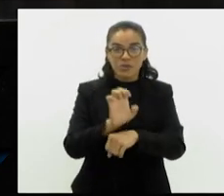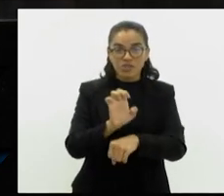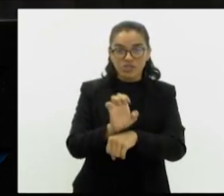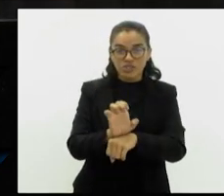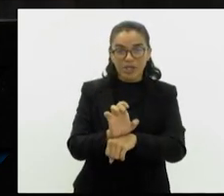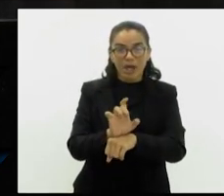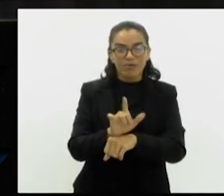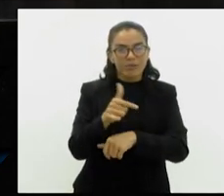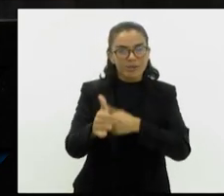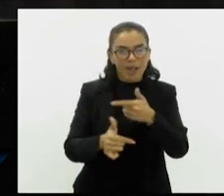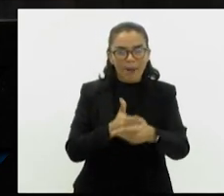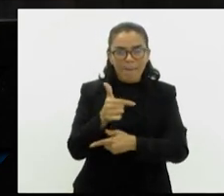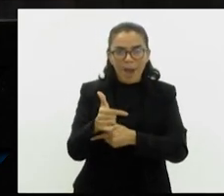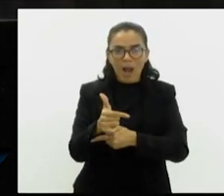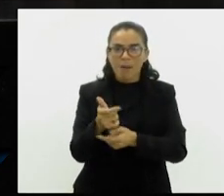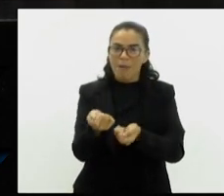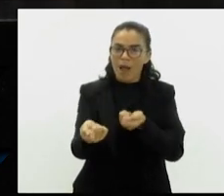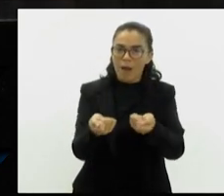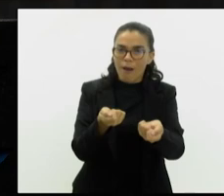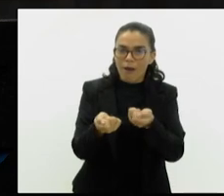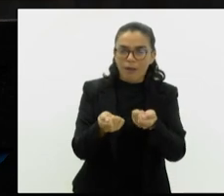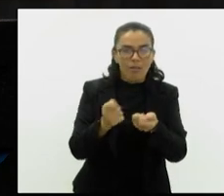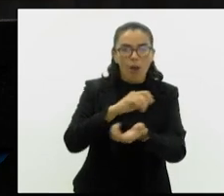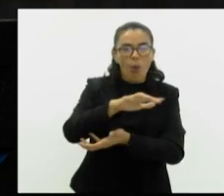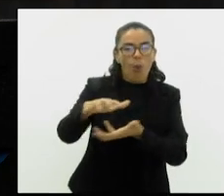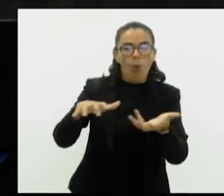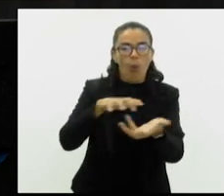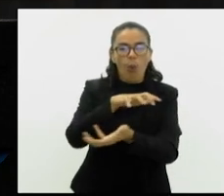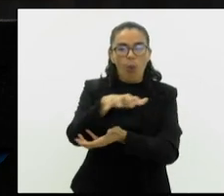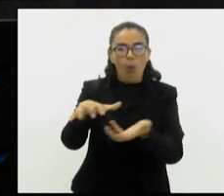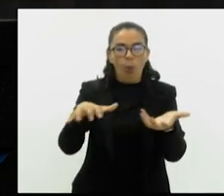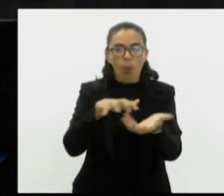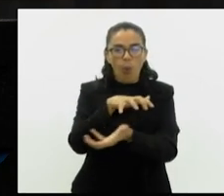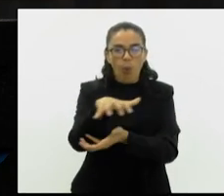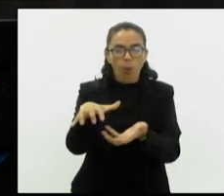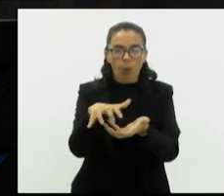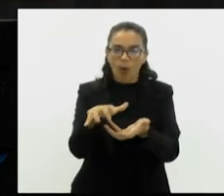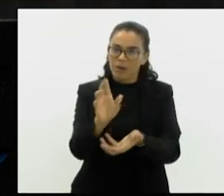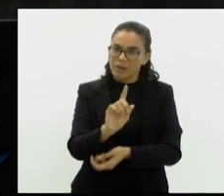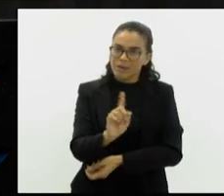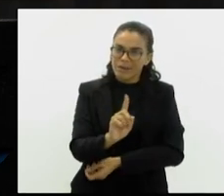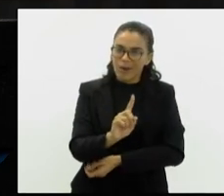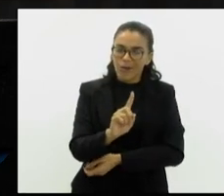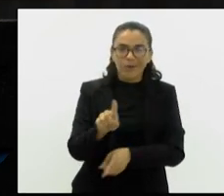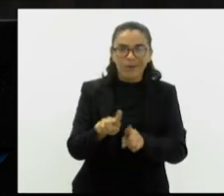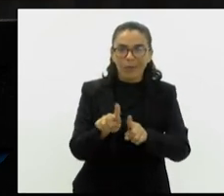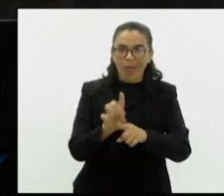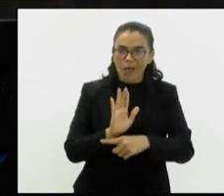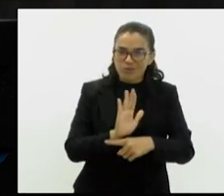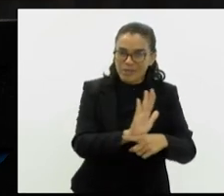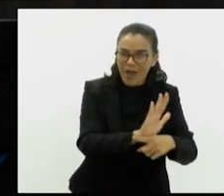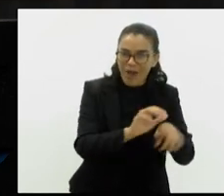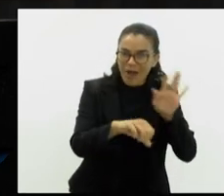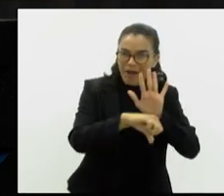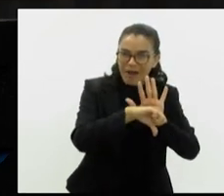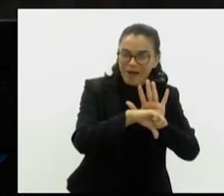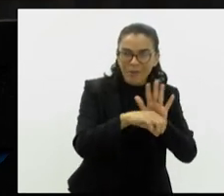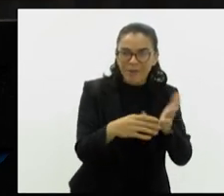a ordem e não a desordem e não o caos e não o crime